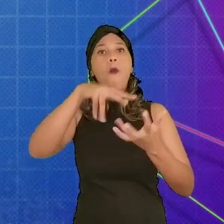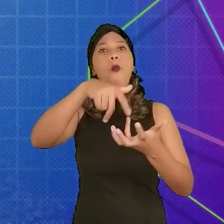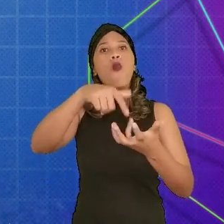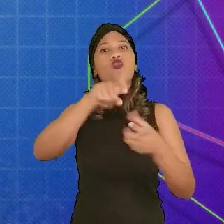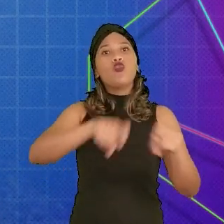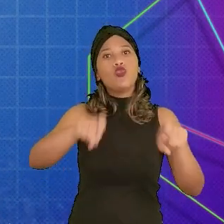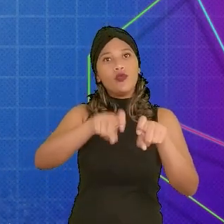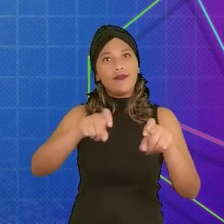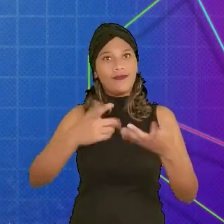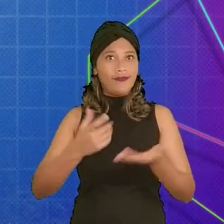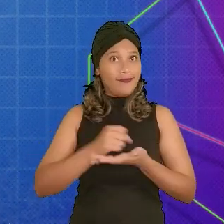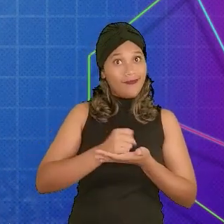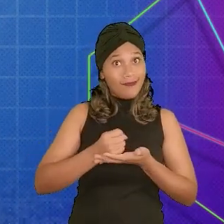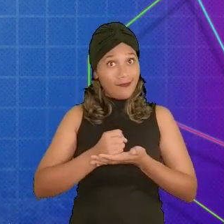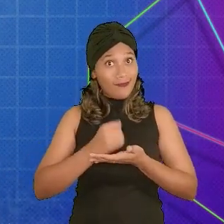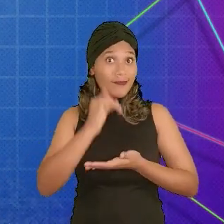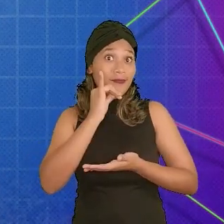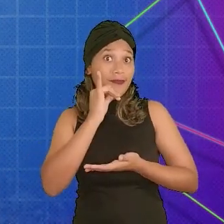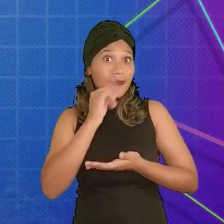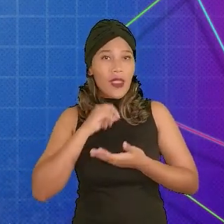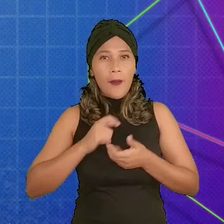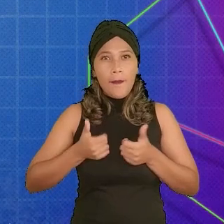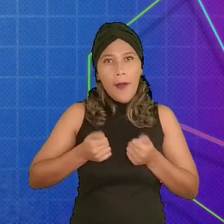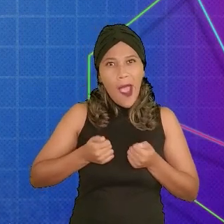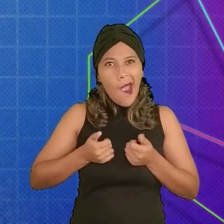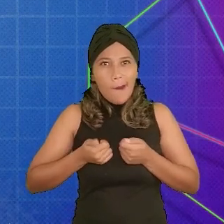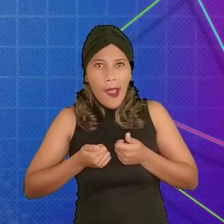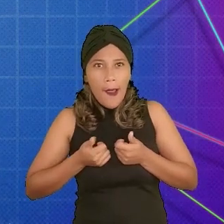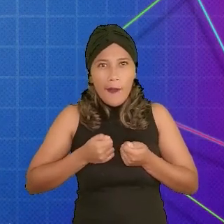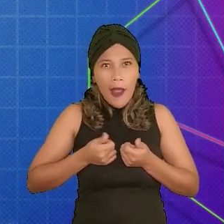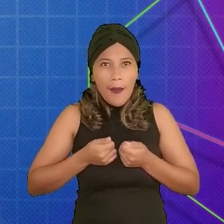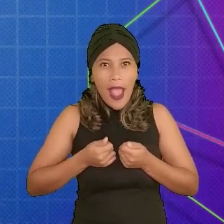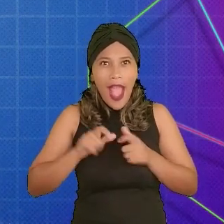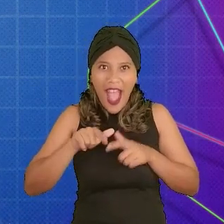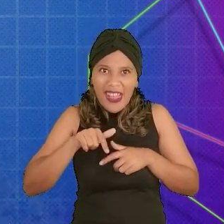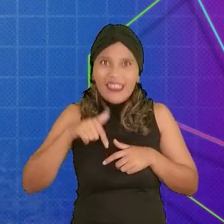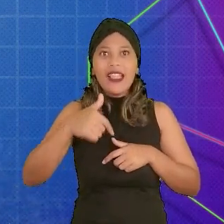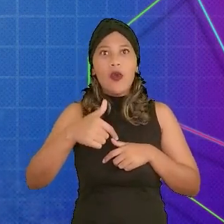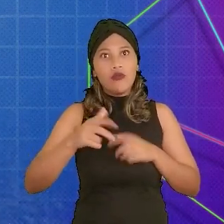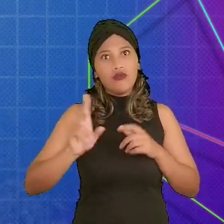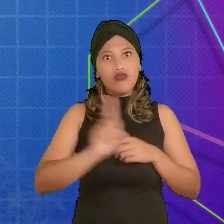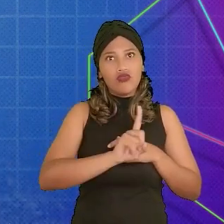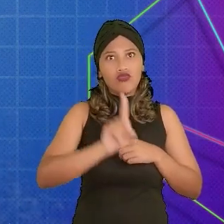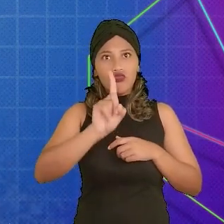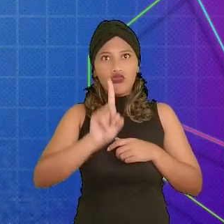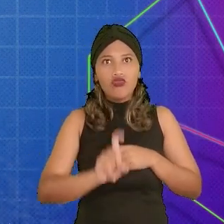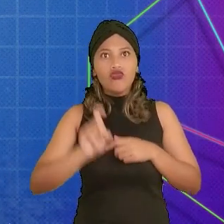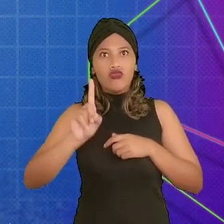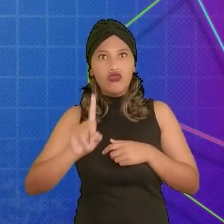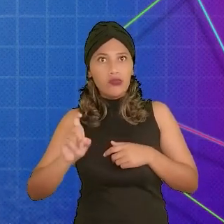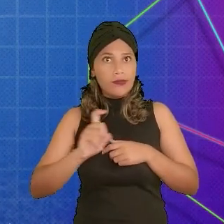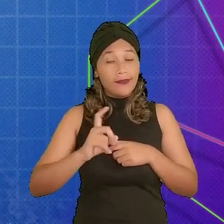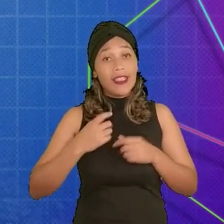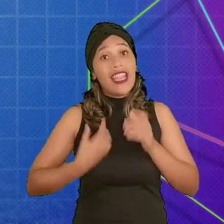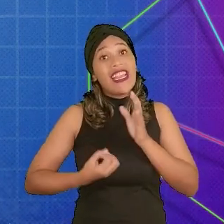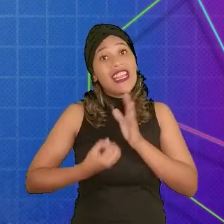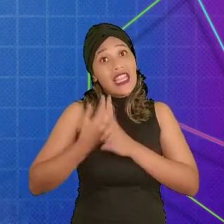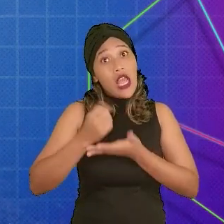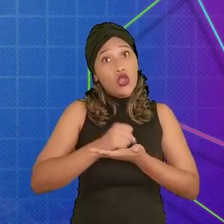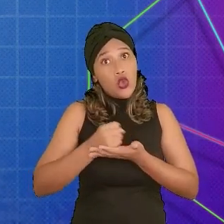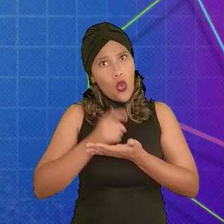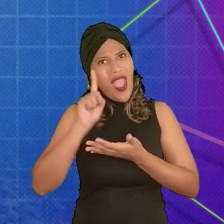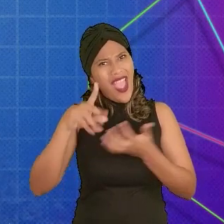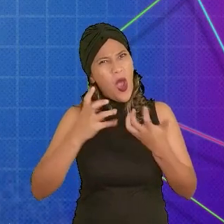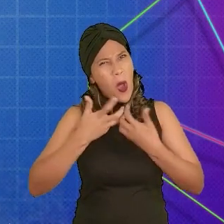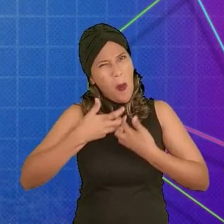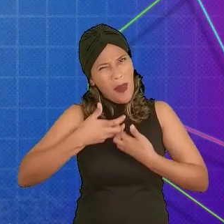mundo virtual. No videogame, você aperta botões e isso faz uma ação. Beleza, pessoal, o processo de criar jogos é